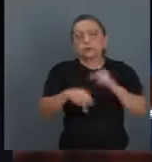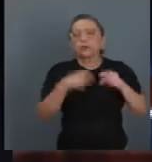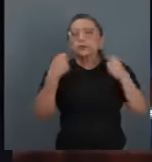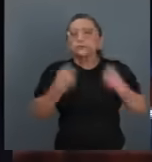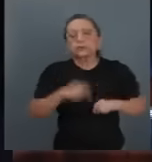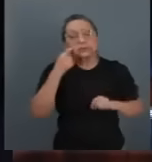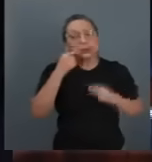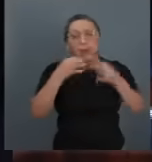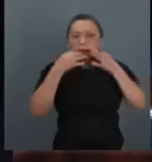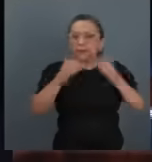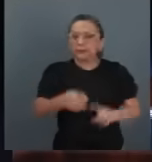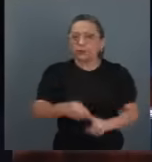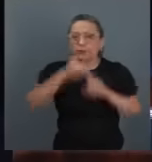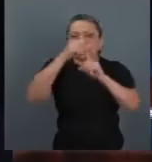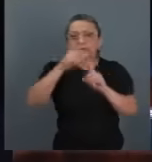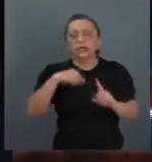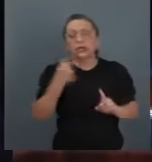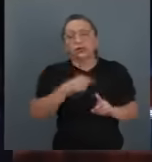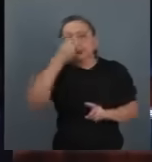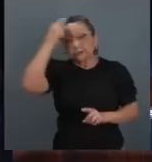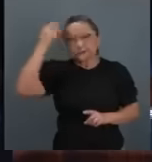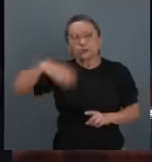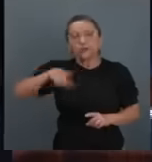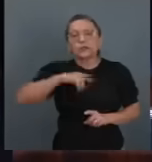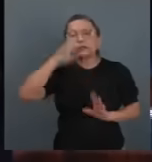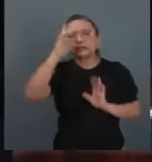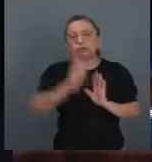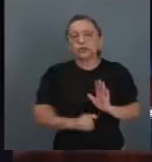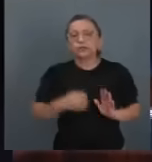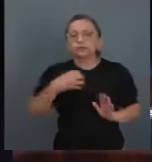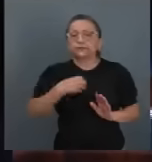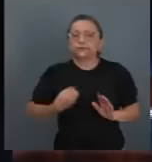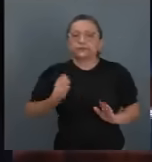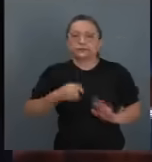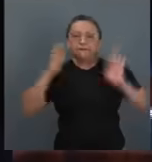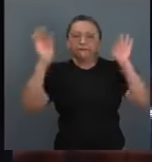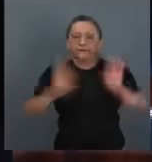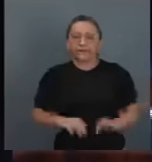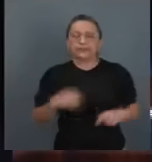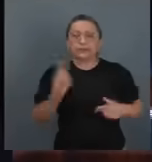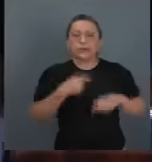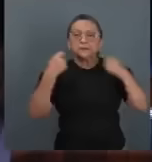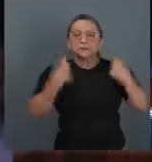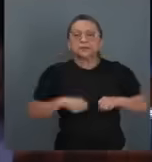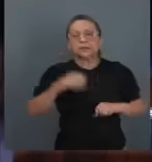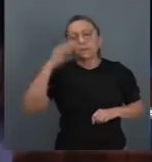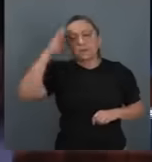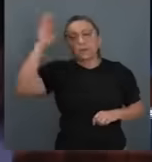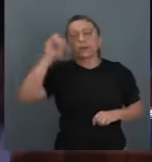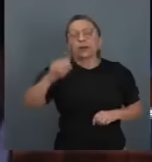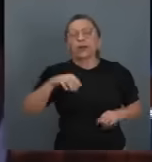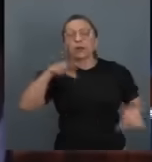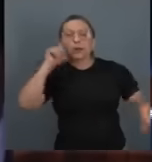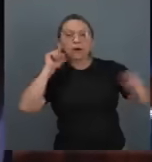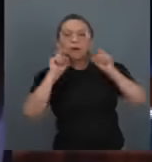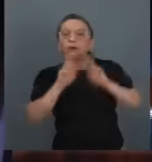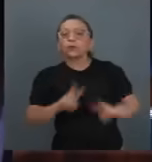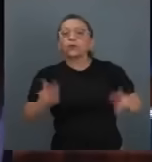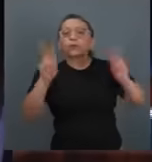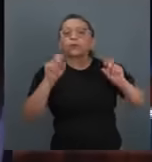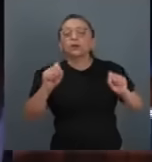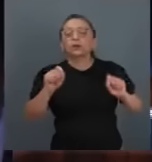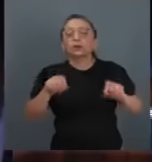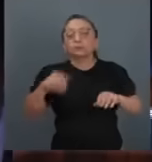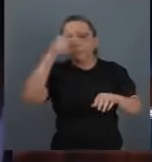ser prioridade. A nossa gente tem o direito de ser feliz. Precisamos, acima de tudo, ouvir o clamor que vem